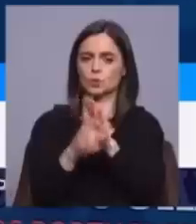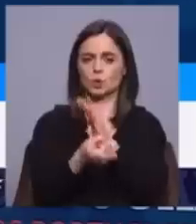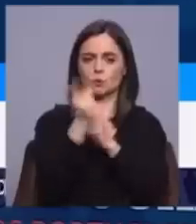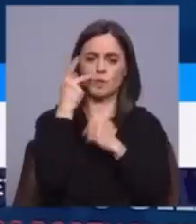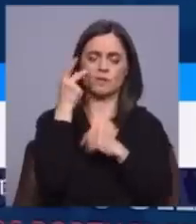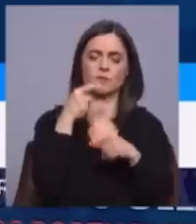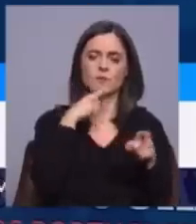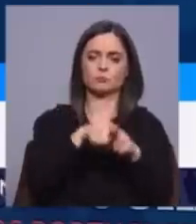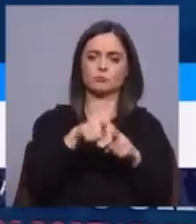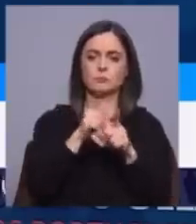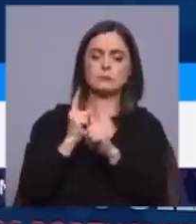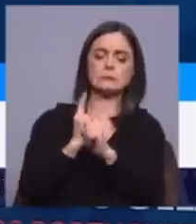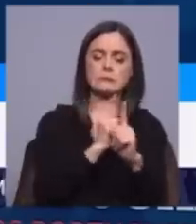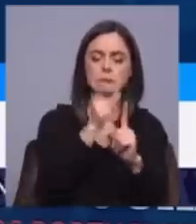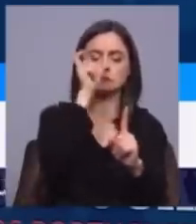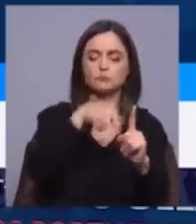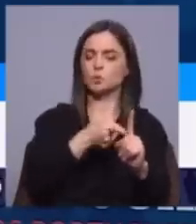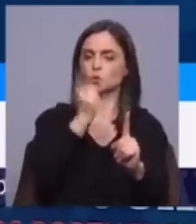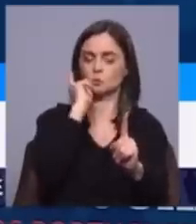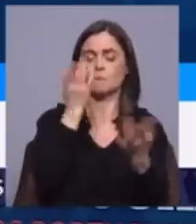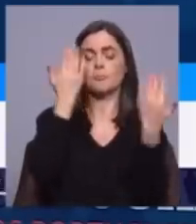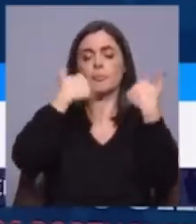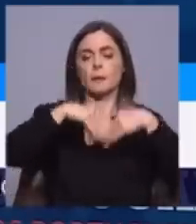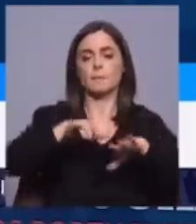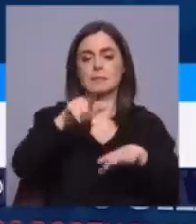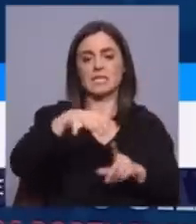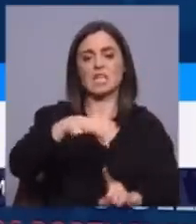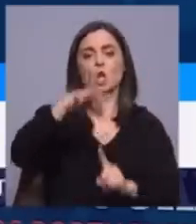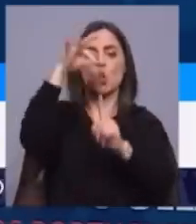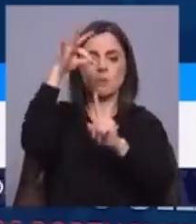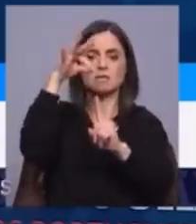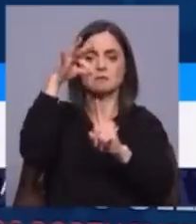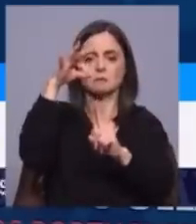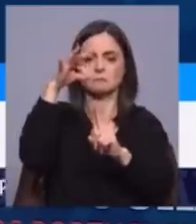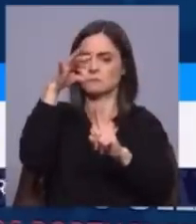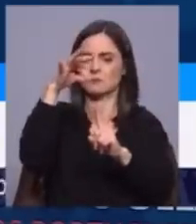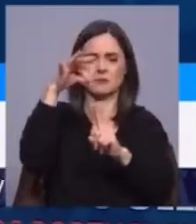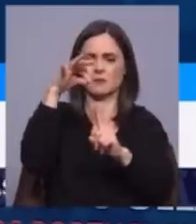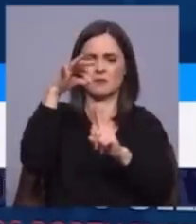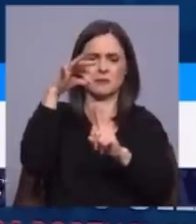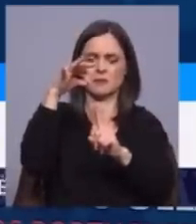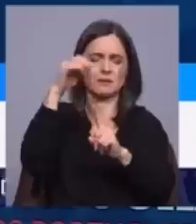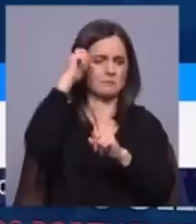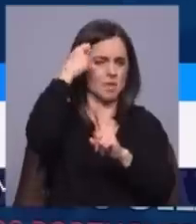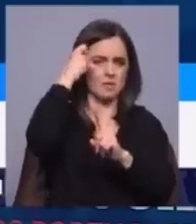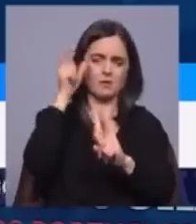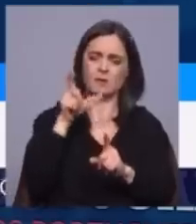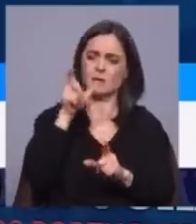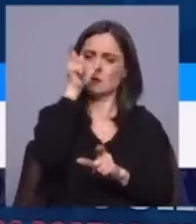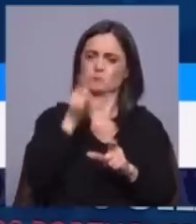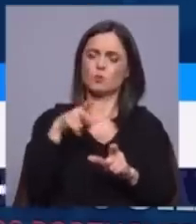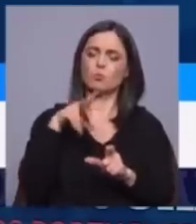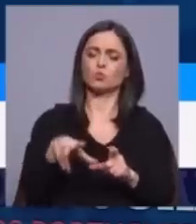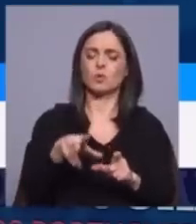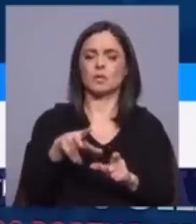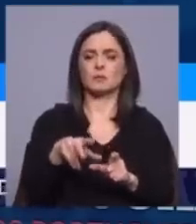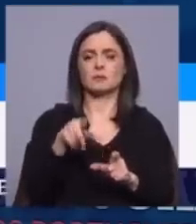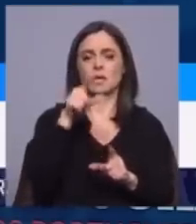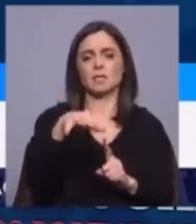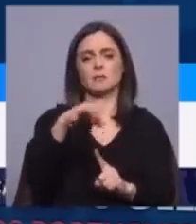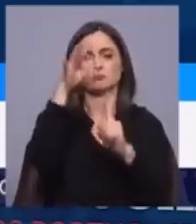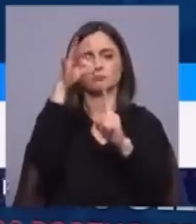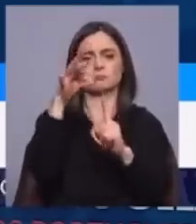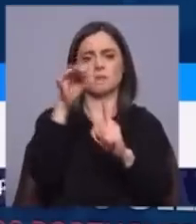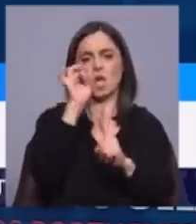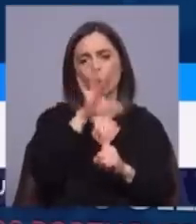política por perseguições pessoais Mas esta nomeação é uma afronta aos portugueses também esta nomeação é uma afronta